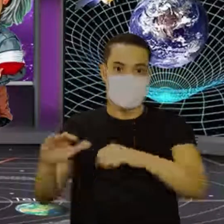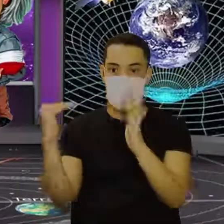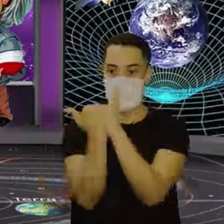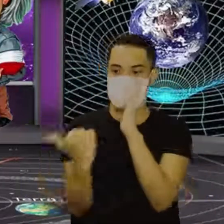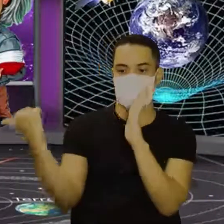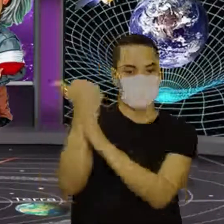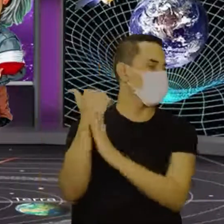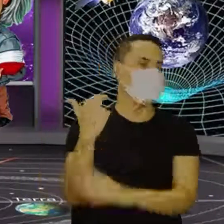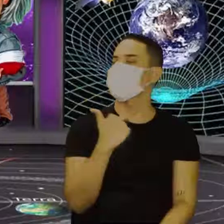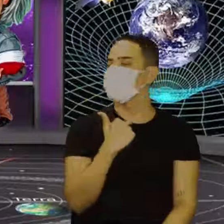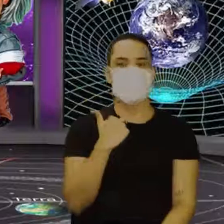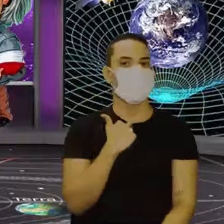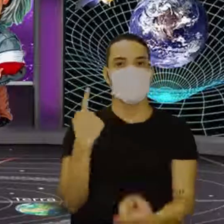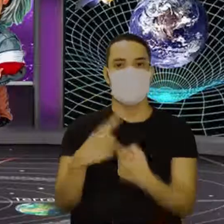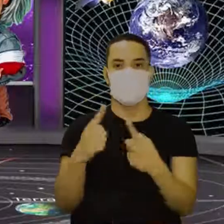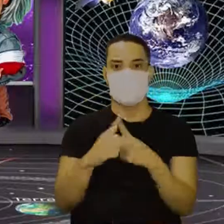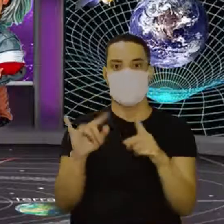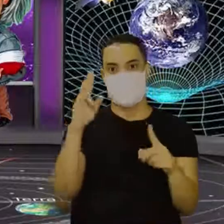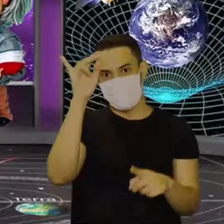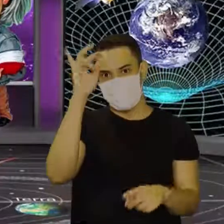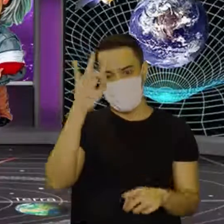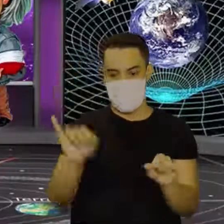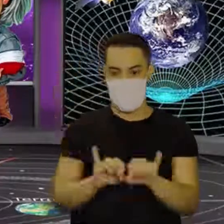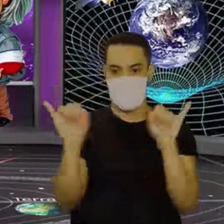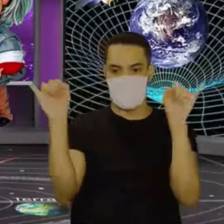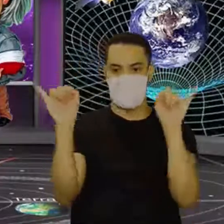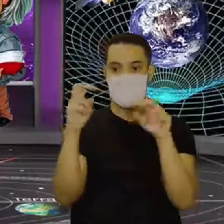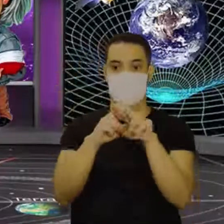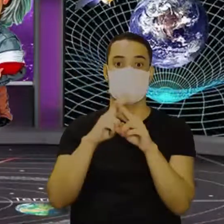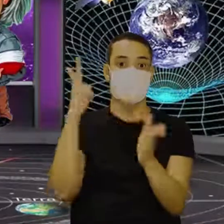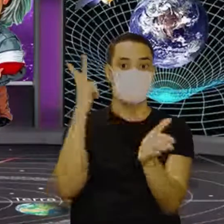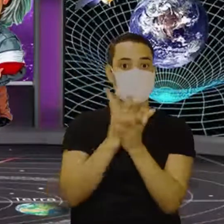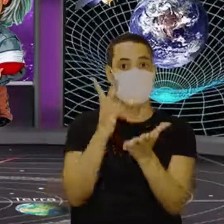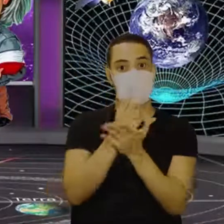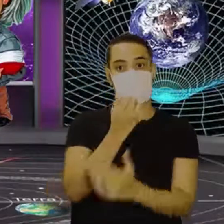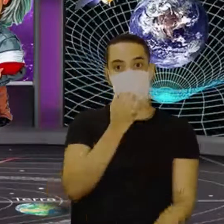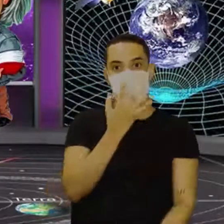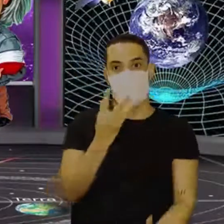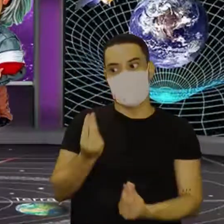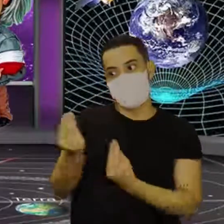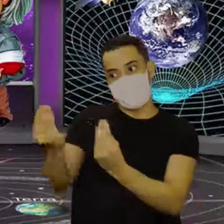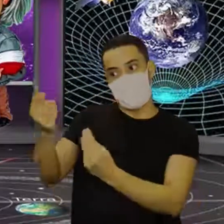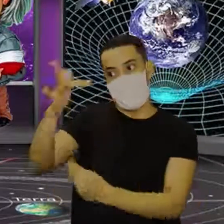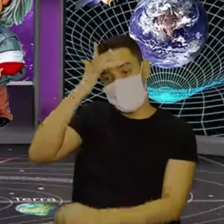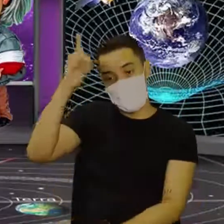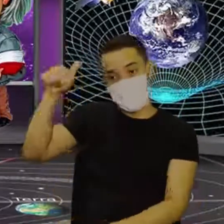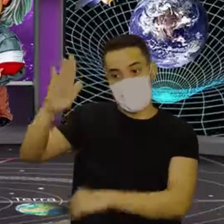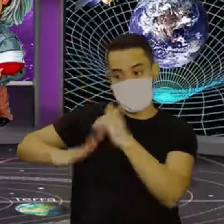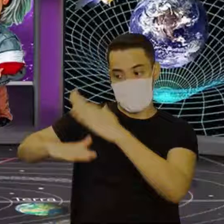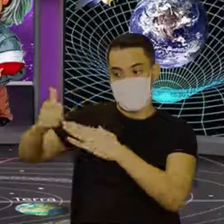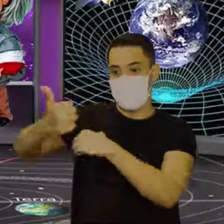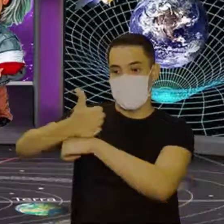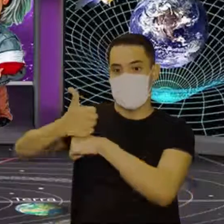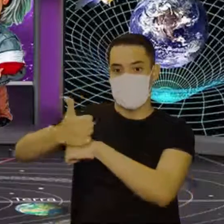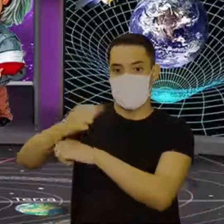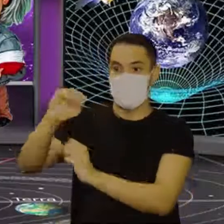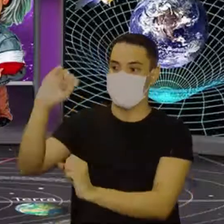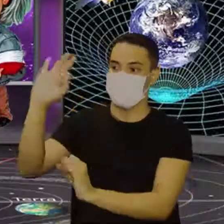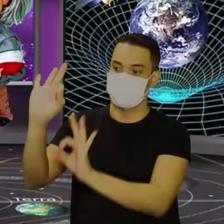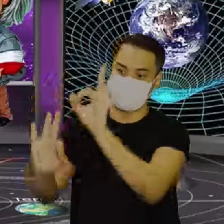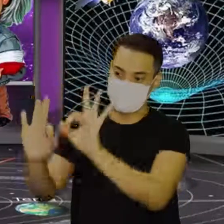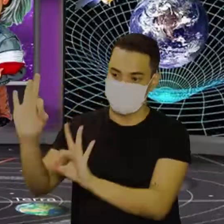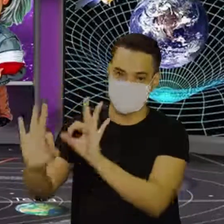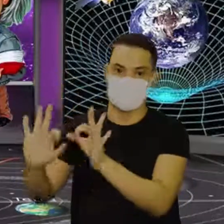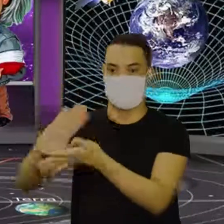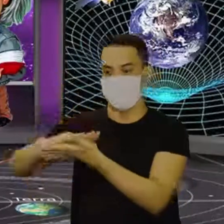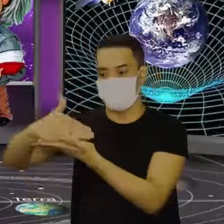do permitido, porque senão queima aquele equipamento. Então, sempre é bom dar na mão de quem sabe trabalhar, de um profissional para montar